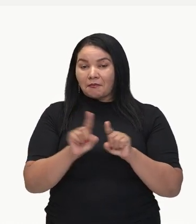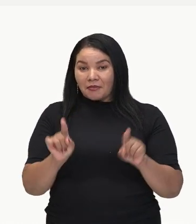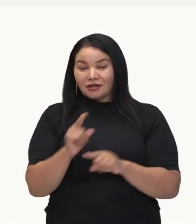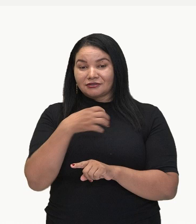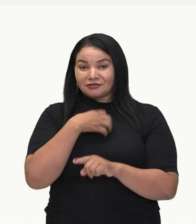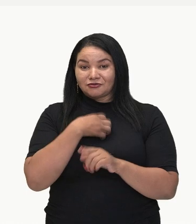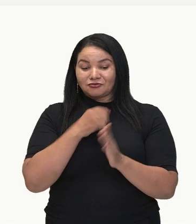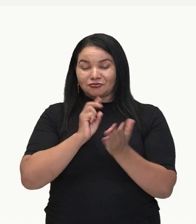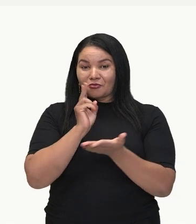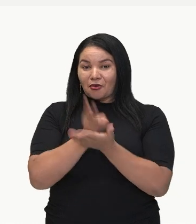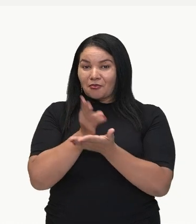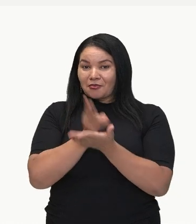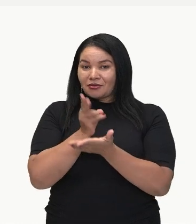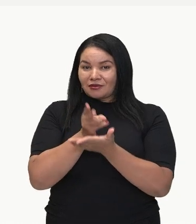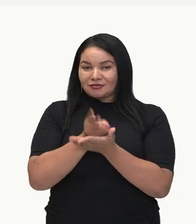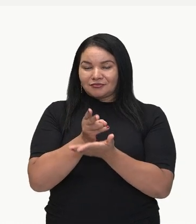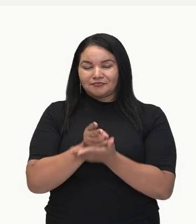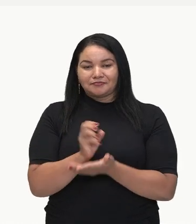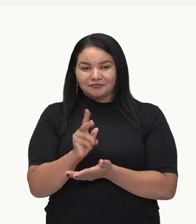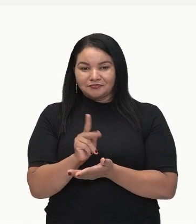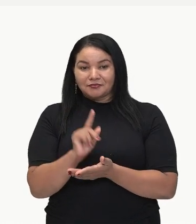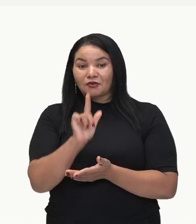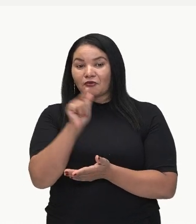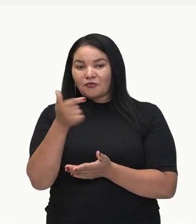Outra palavra aqui, olha só, observe aí.